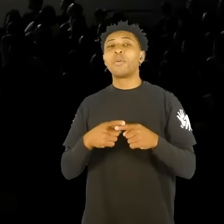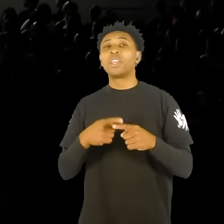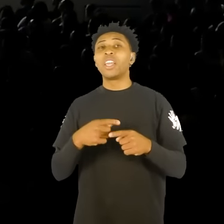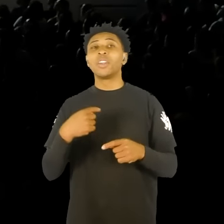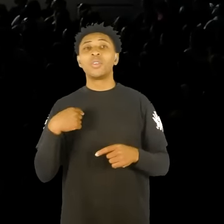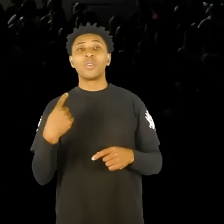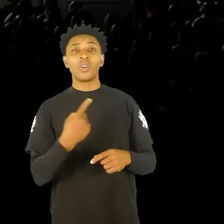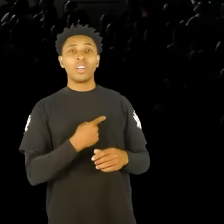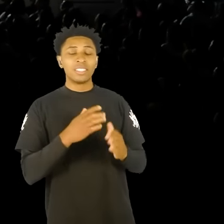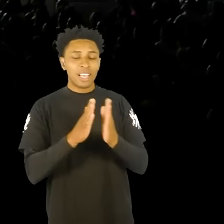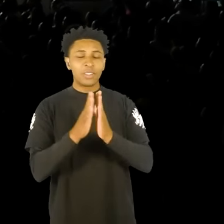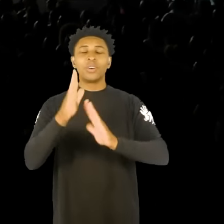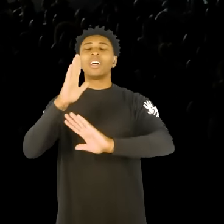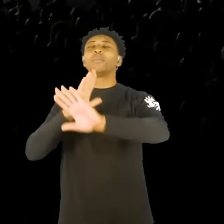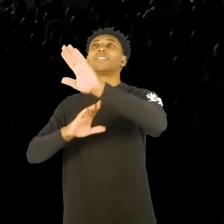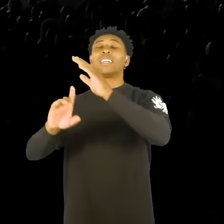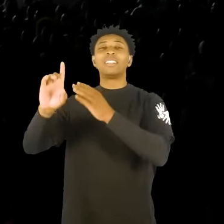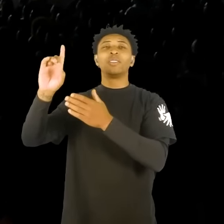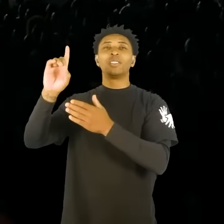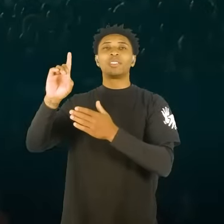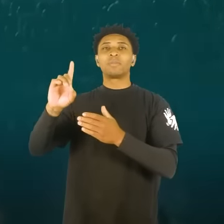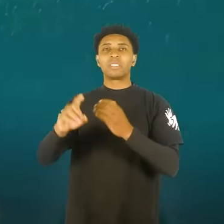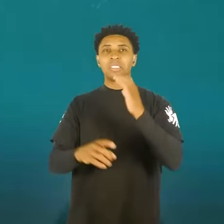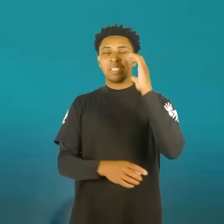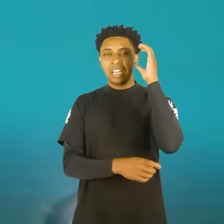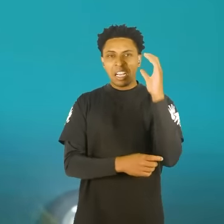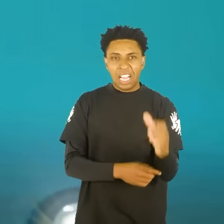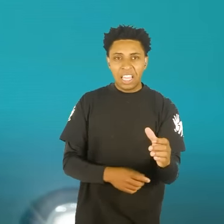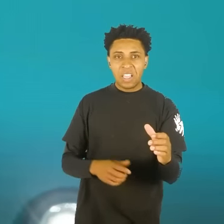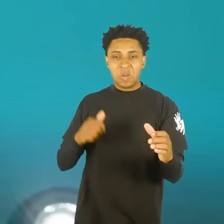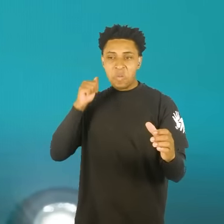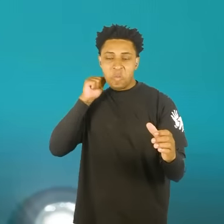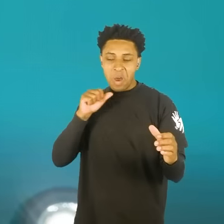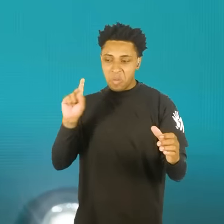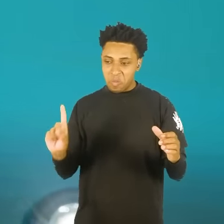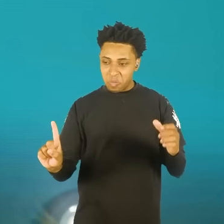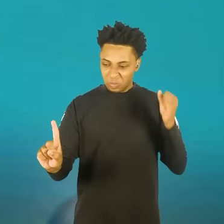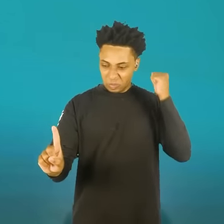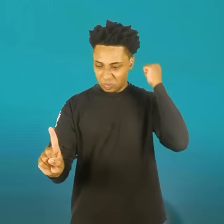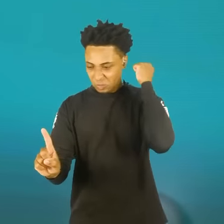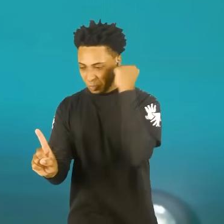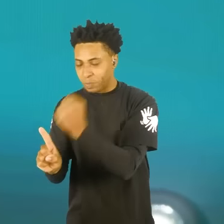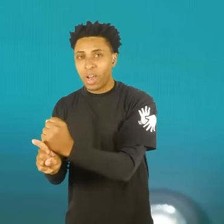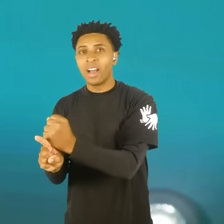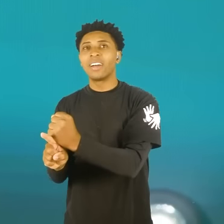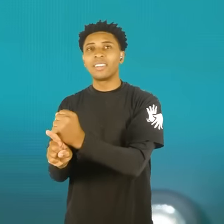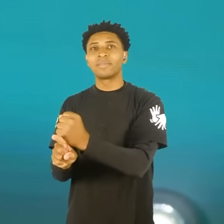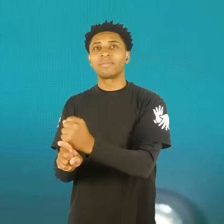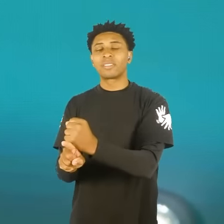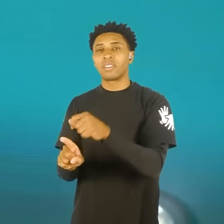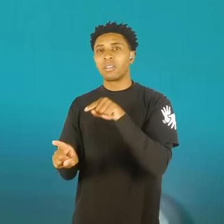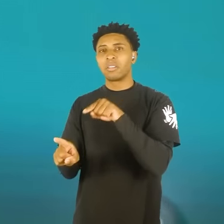E aí Caim mata Abel. E aí alguns devem pensar: coitado do